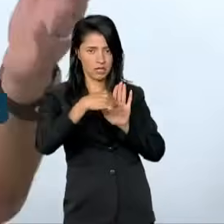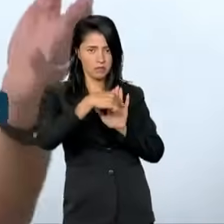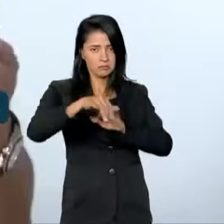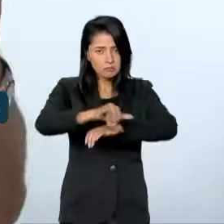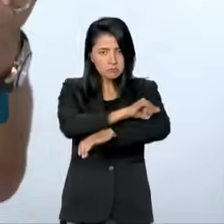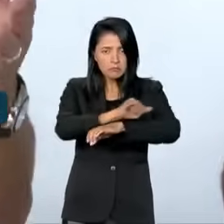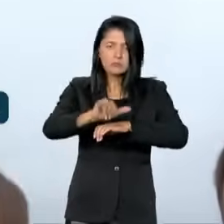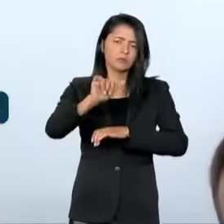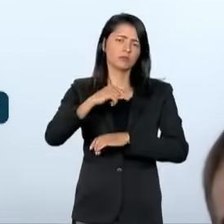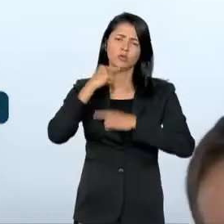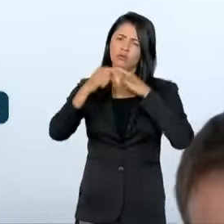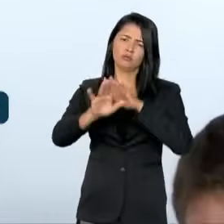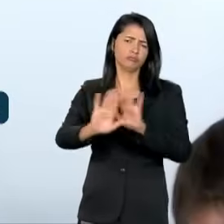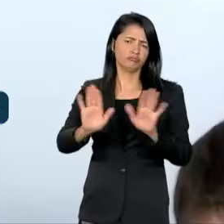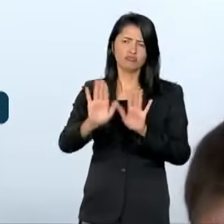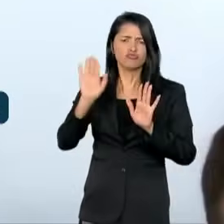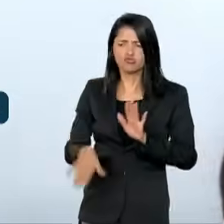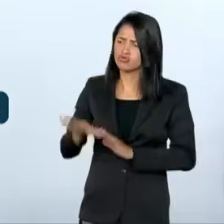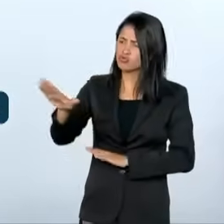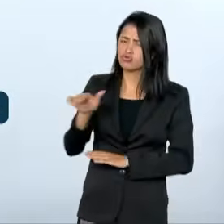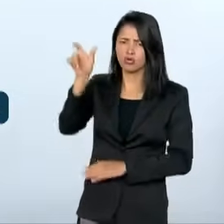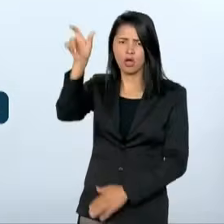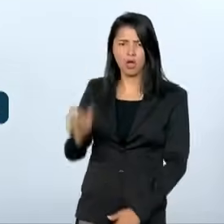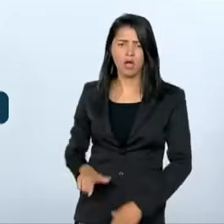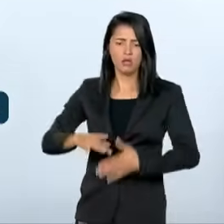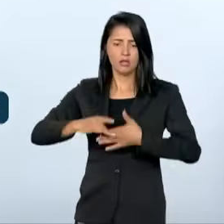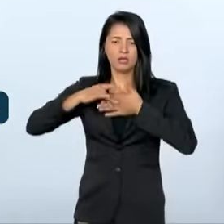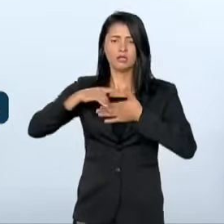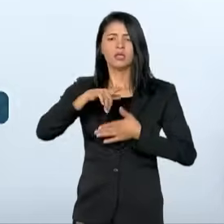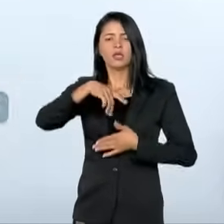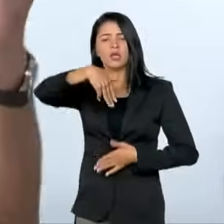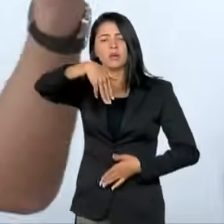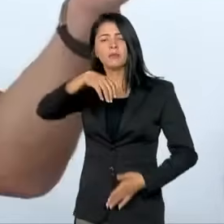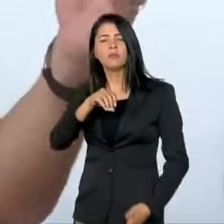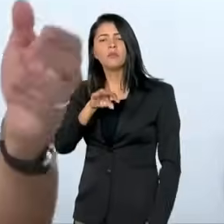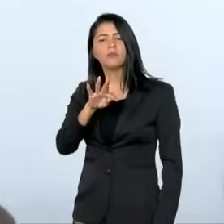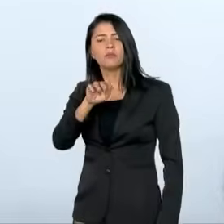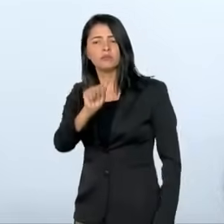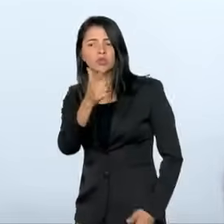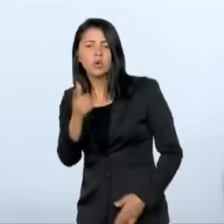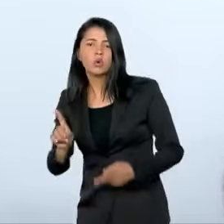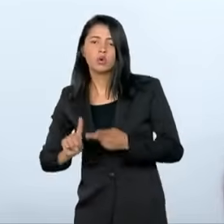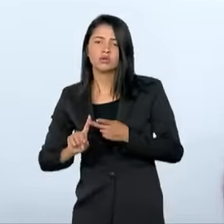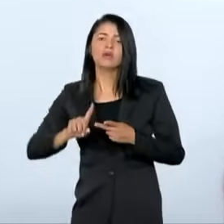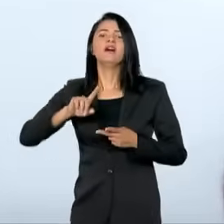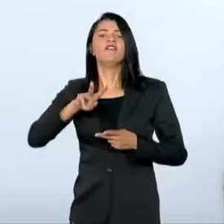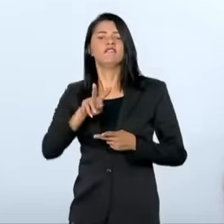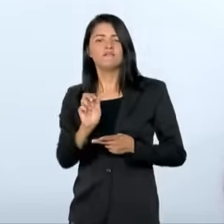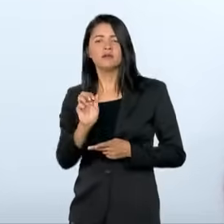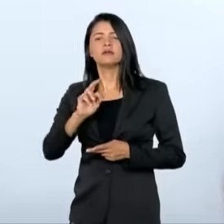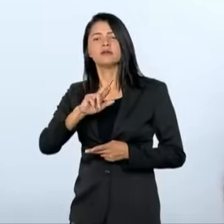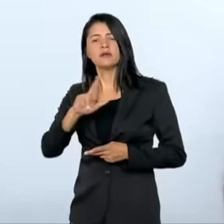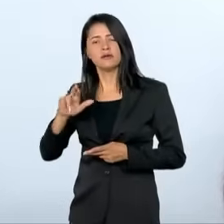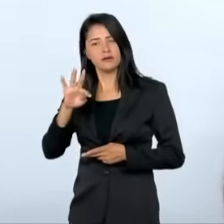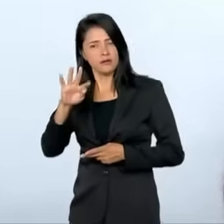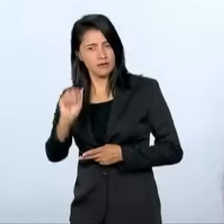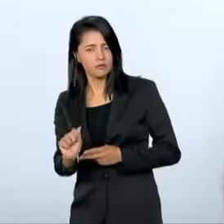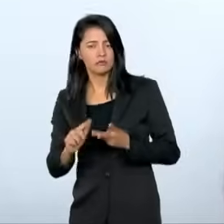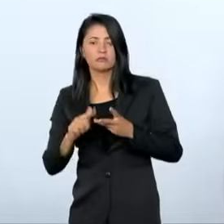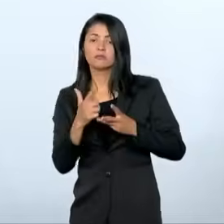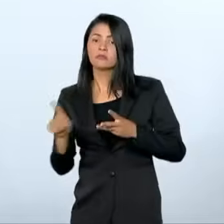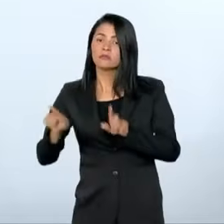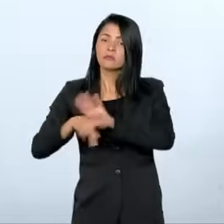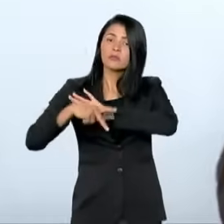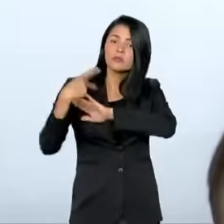já convocamos, aqui está o líder Mota, tem outros aqui presentes também, o Van Haren, tem outros que fazem parte do